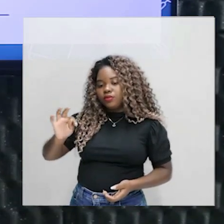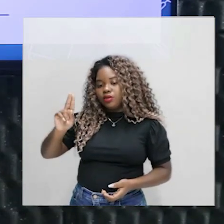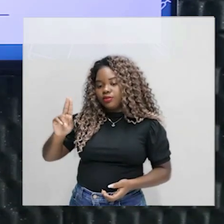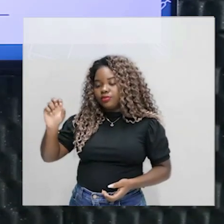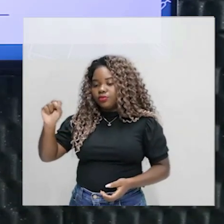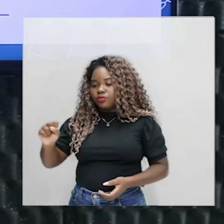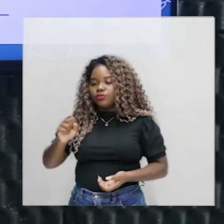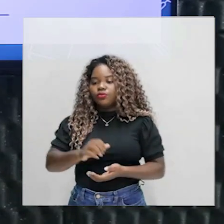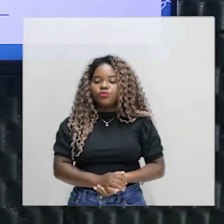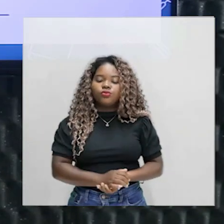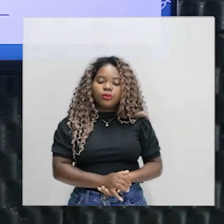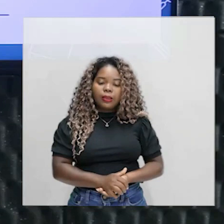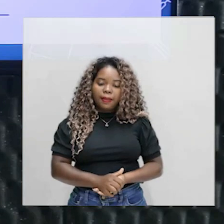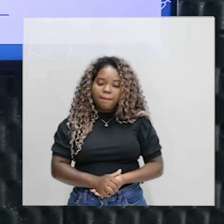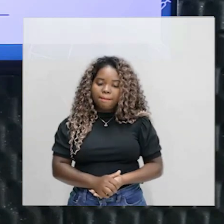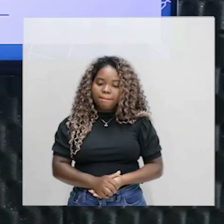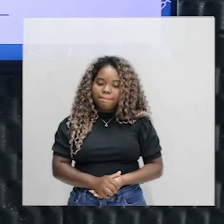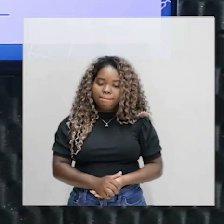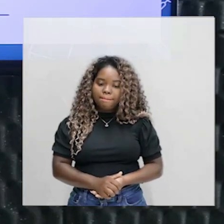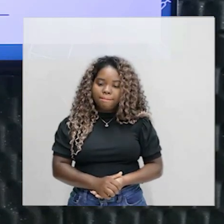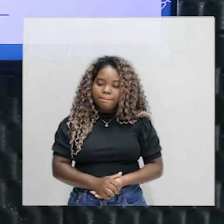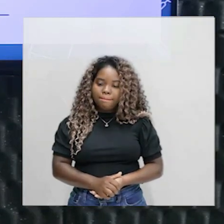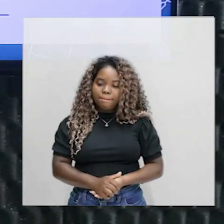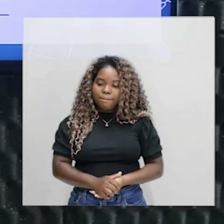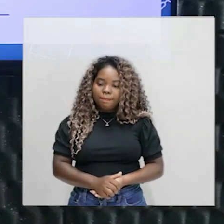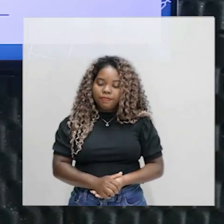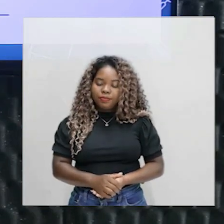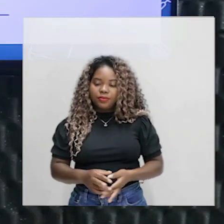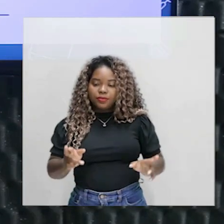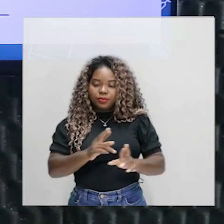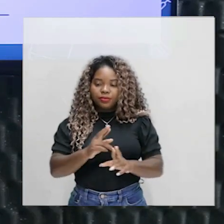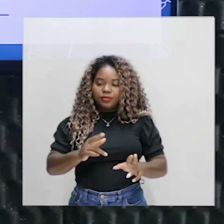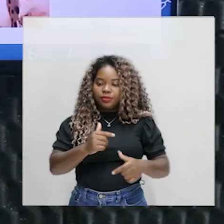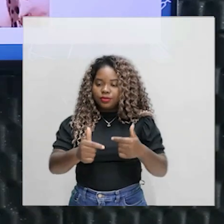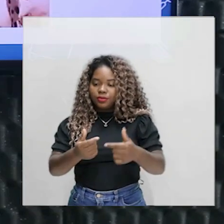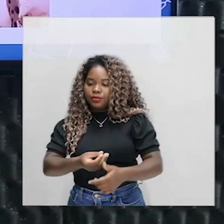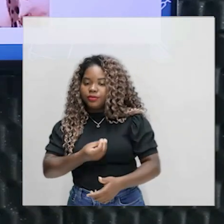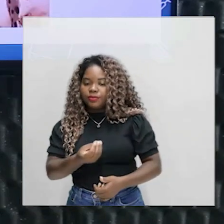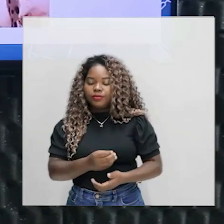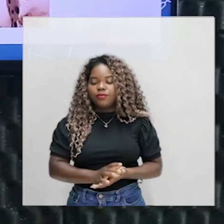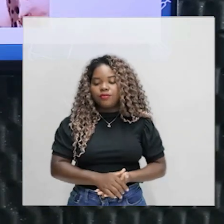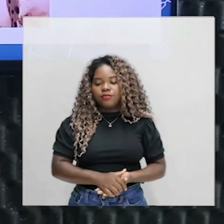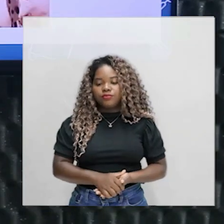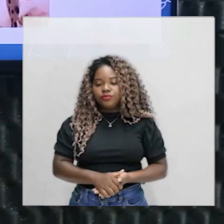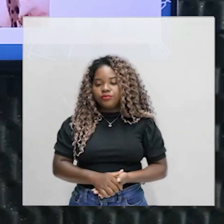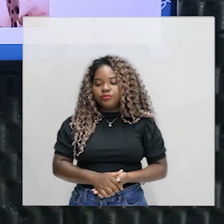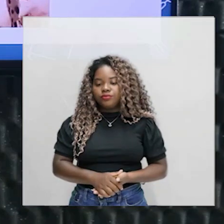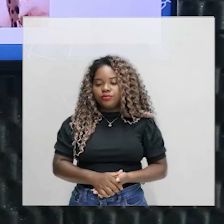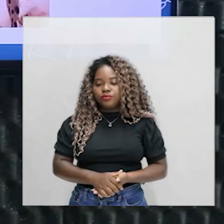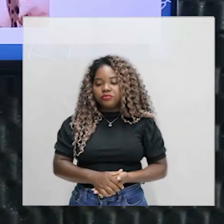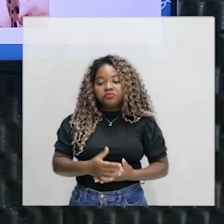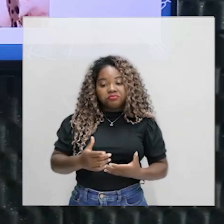a teoria de Thomas malthus a respeito da luta pela sobrevivência então na natureza